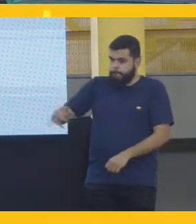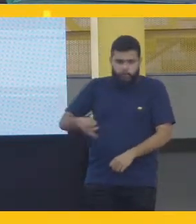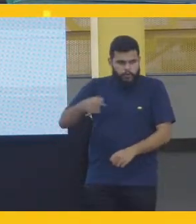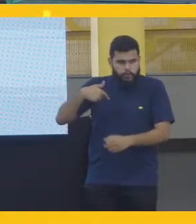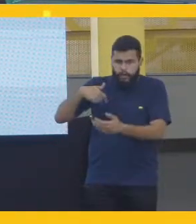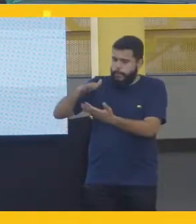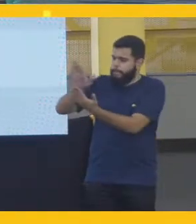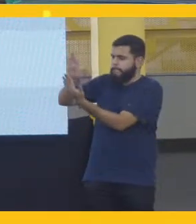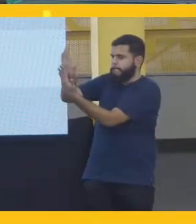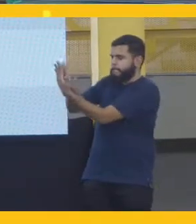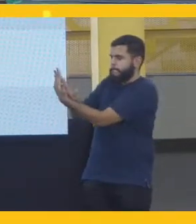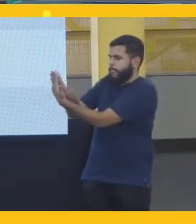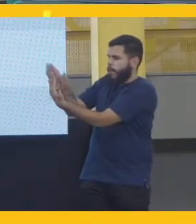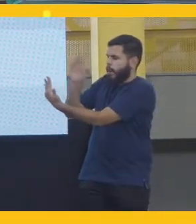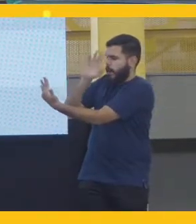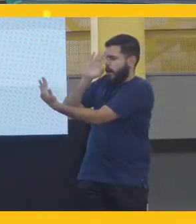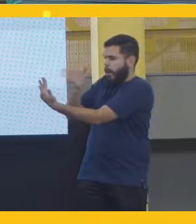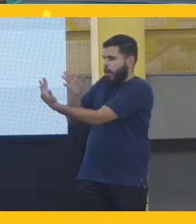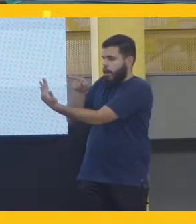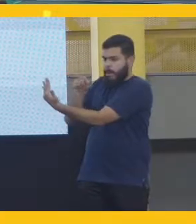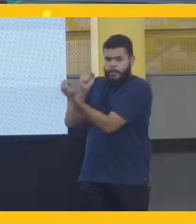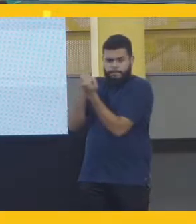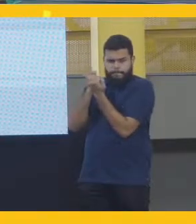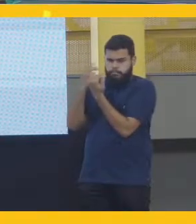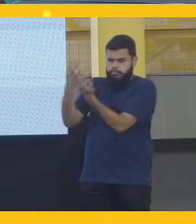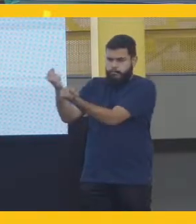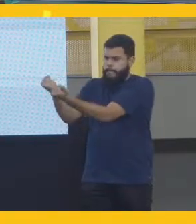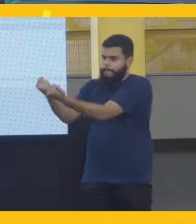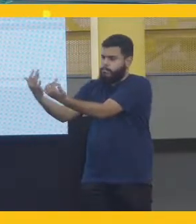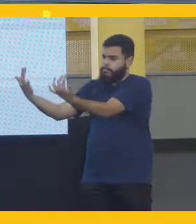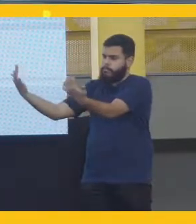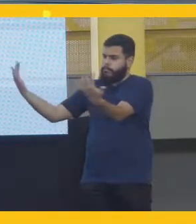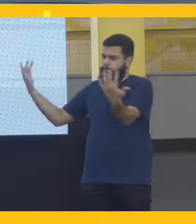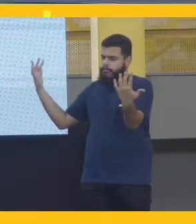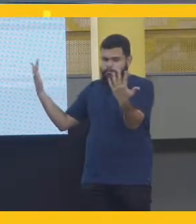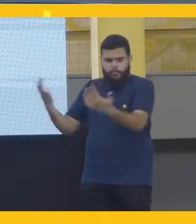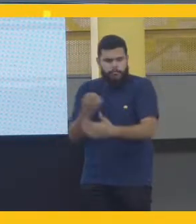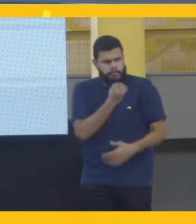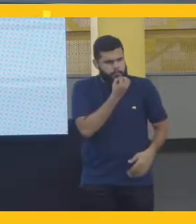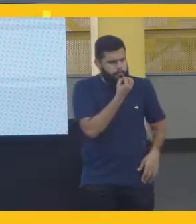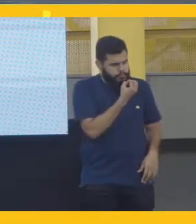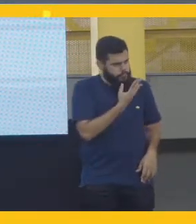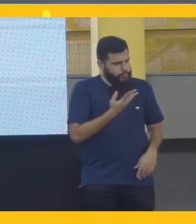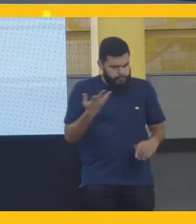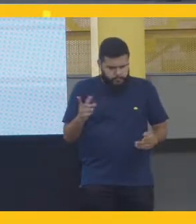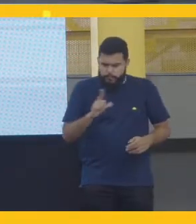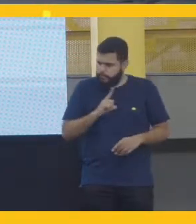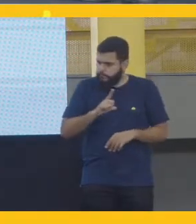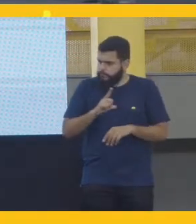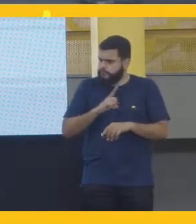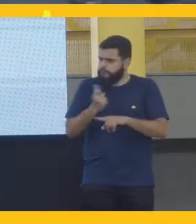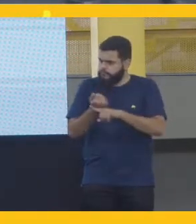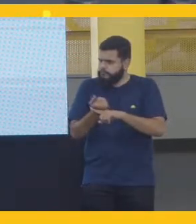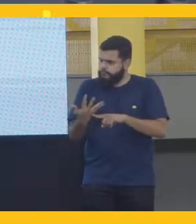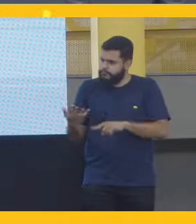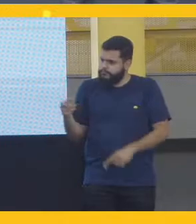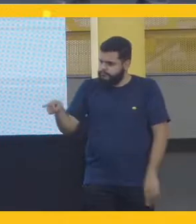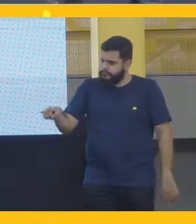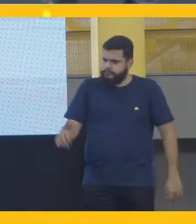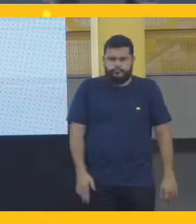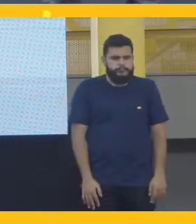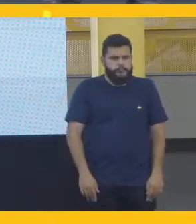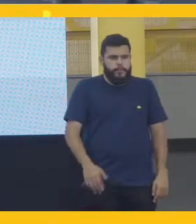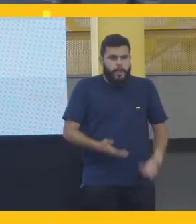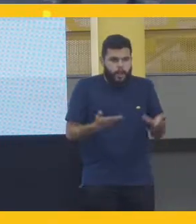isopor, joga a luz nele, reflete no isopor e ilumina muito bem. Olha como tem muita física aí nessa história.